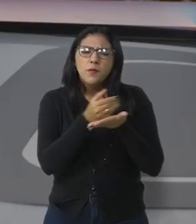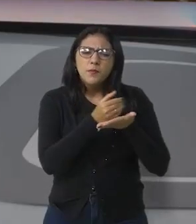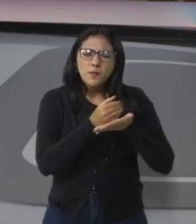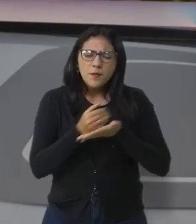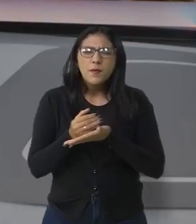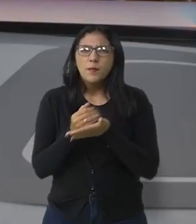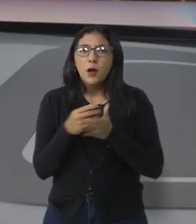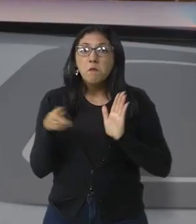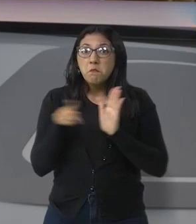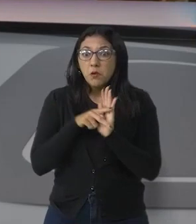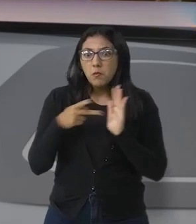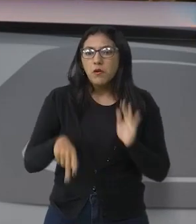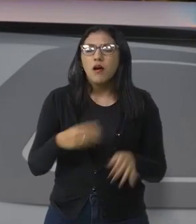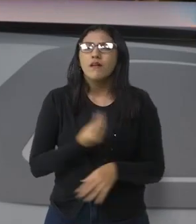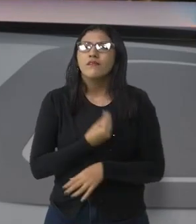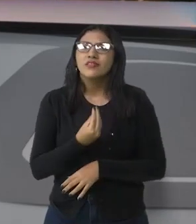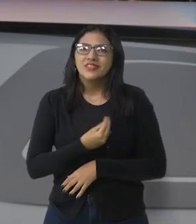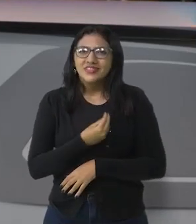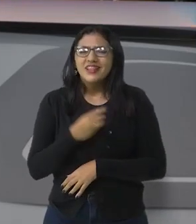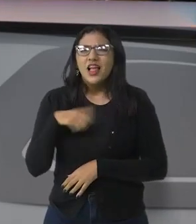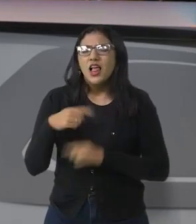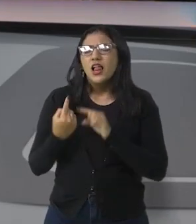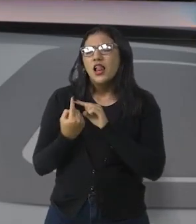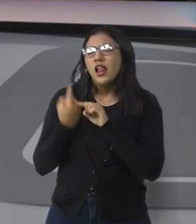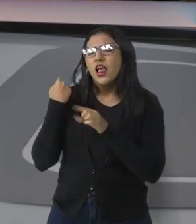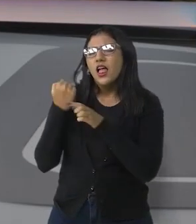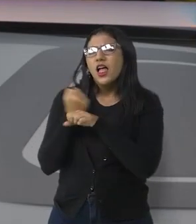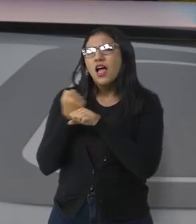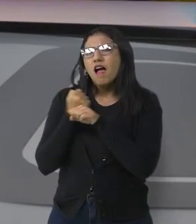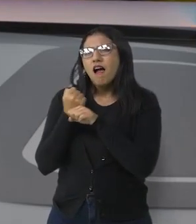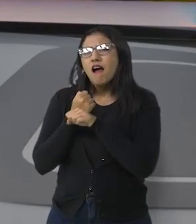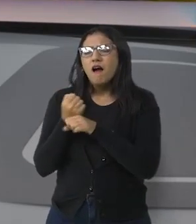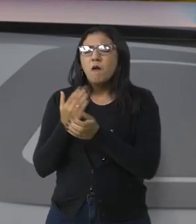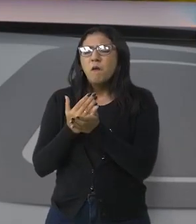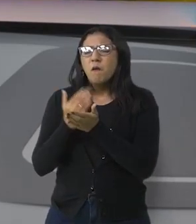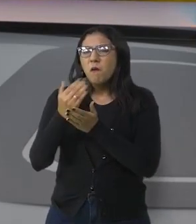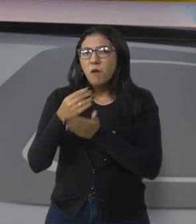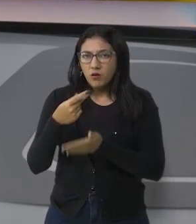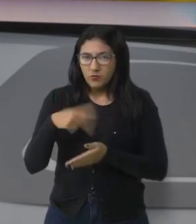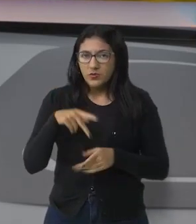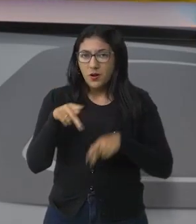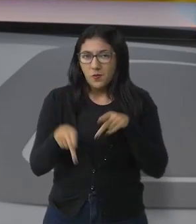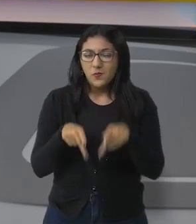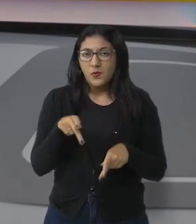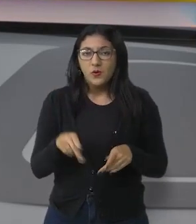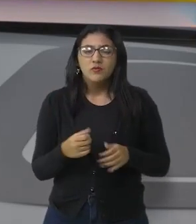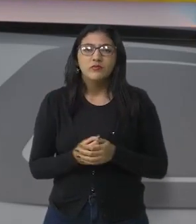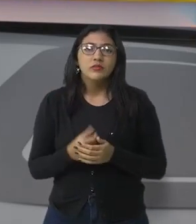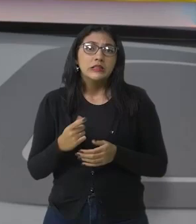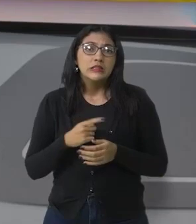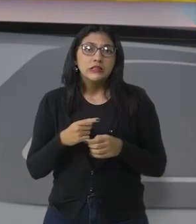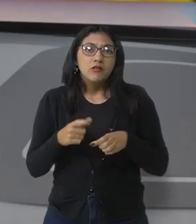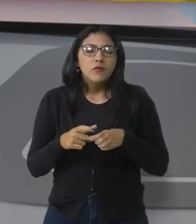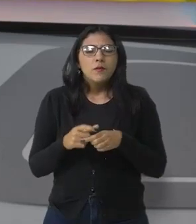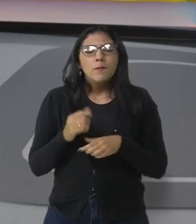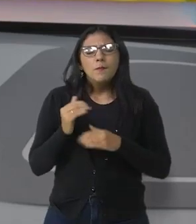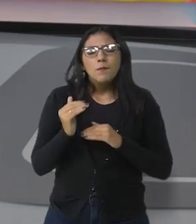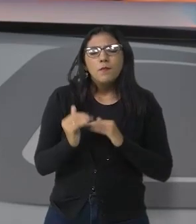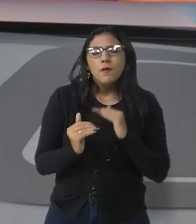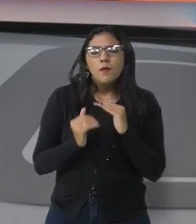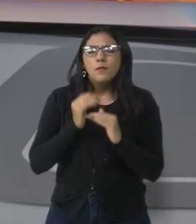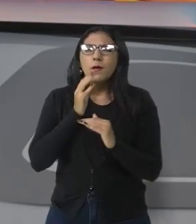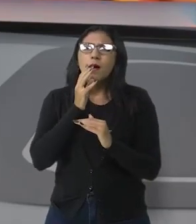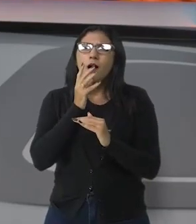dono das nossas terras brasileiras, que era o povo nativo, quando os europeus chegaram aqui nessa região. E, aos poucos, eles estão